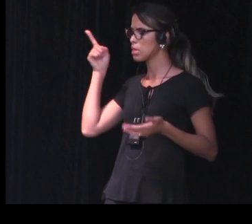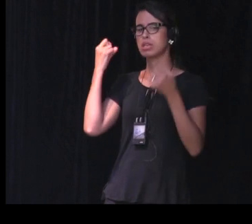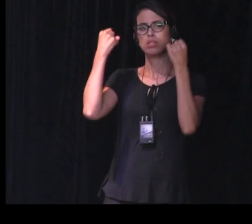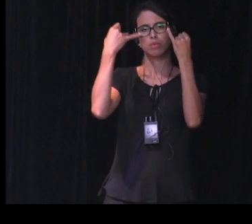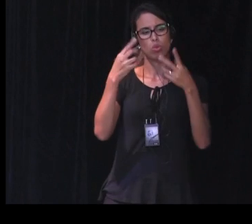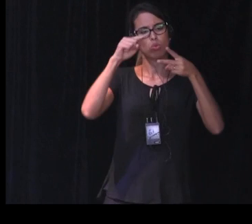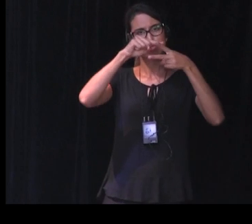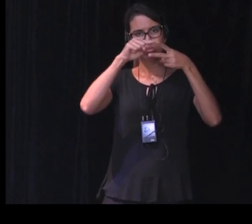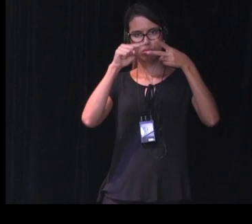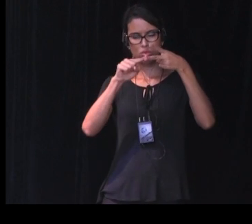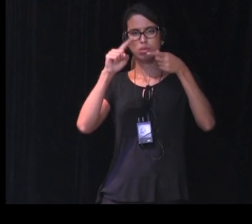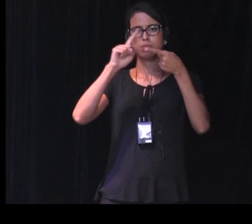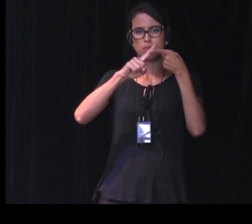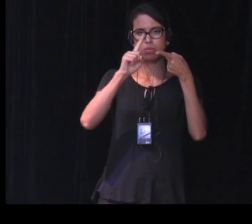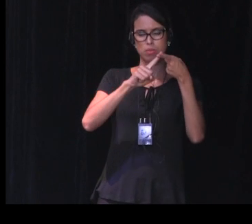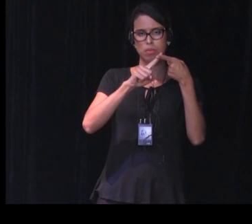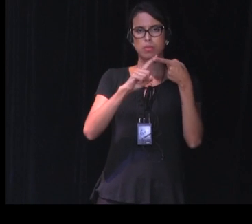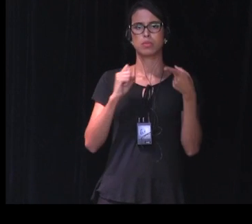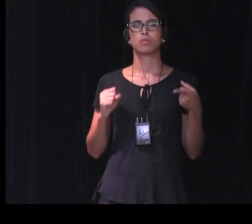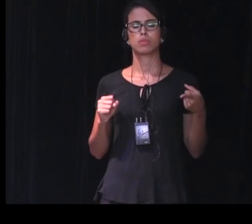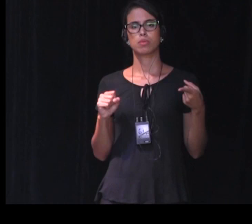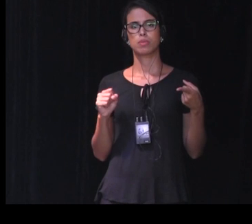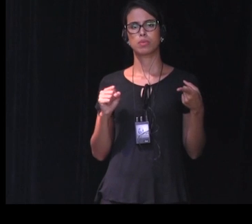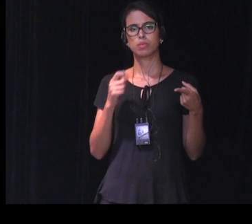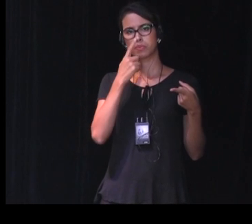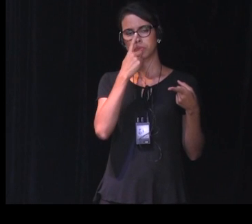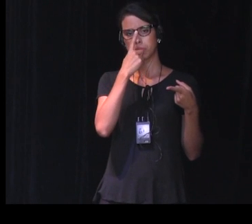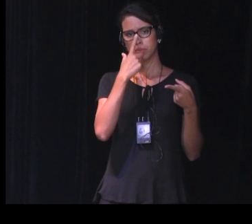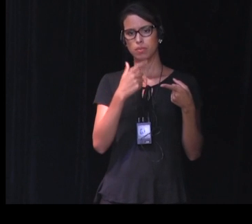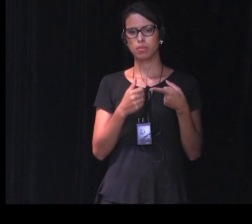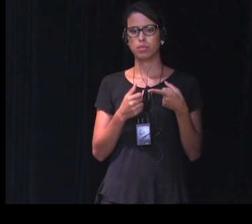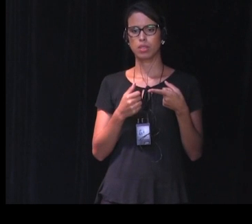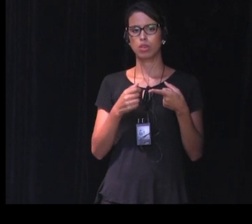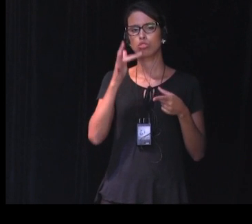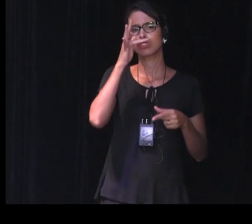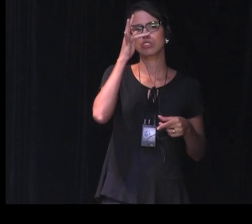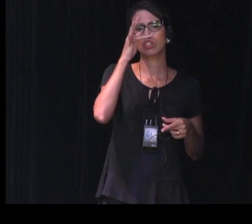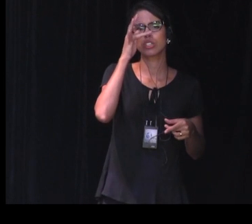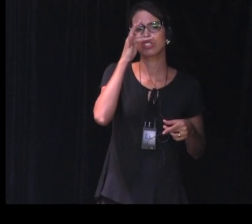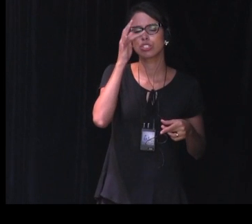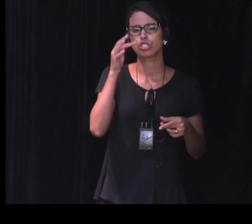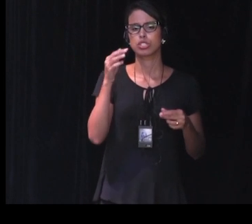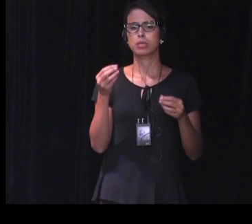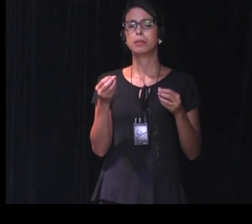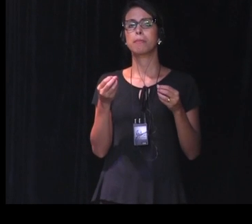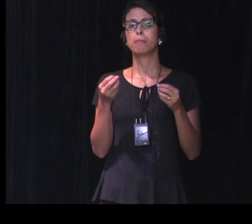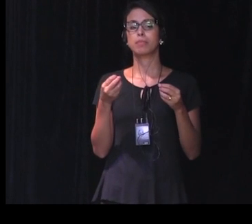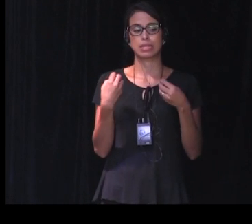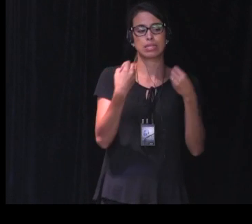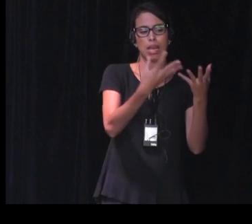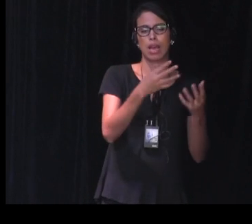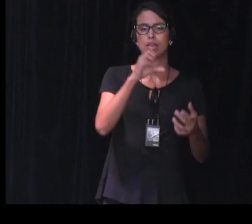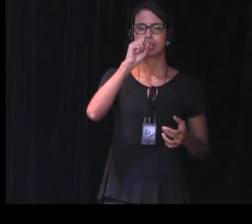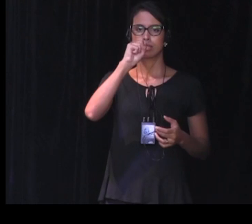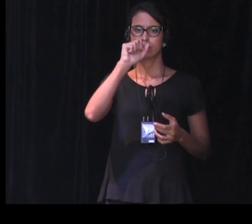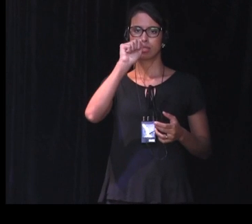Na sua palestra, ele diz duas coisas. Primeiro, ele chama a palestra um jardim de aclimatação